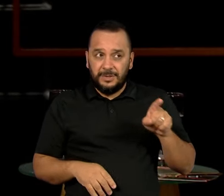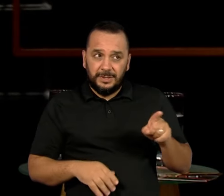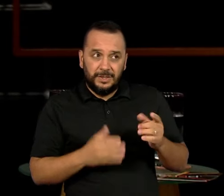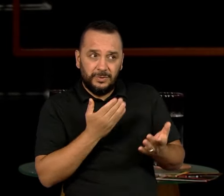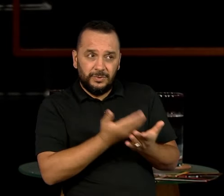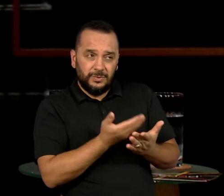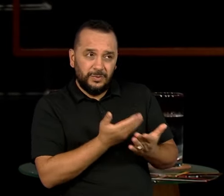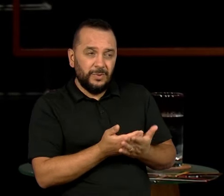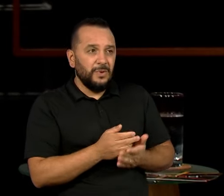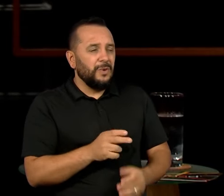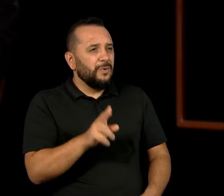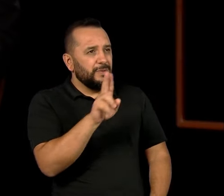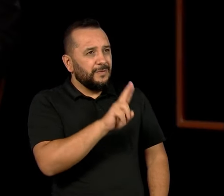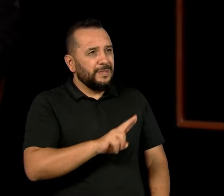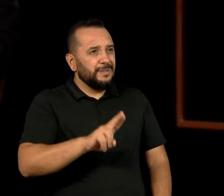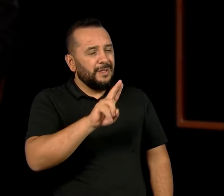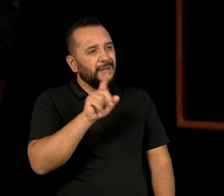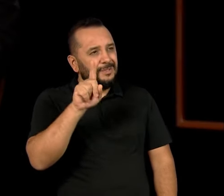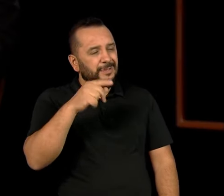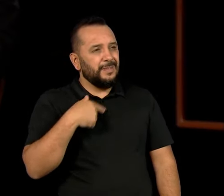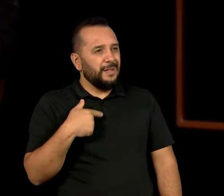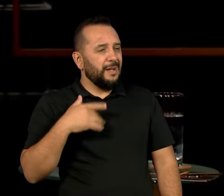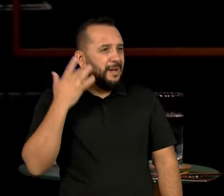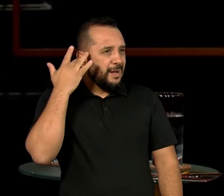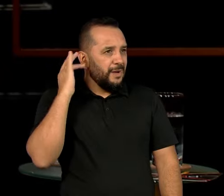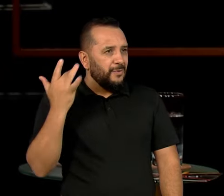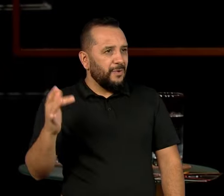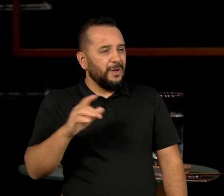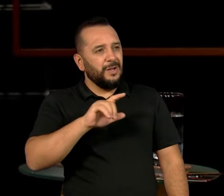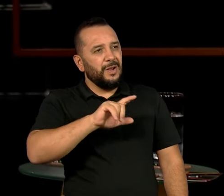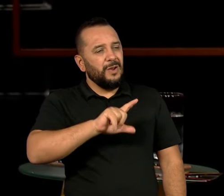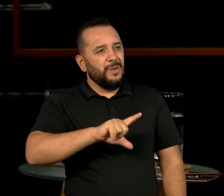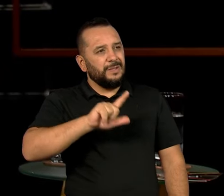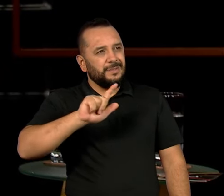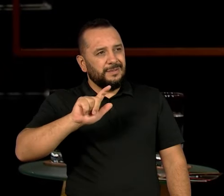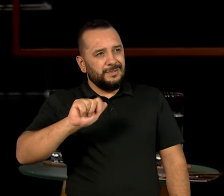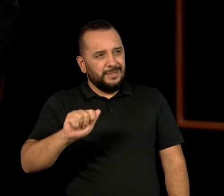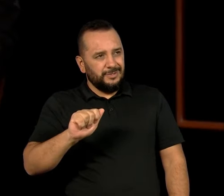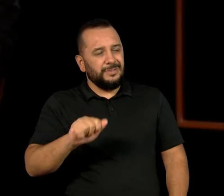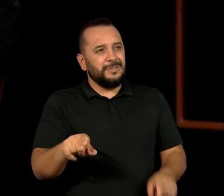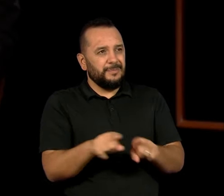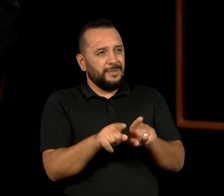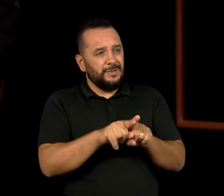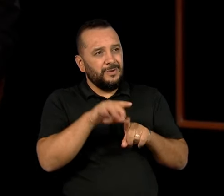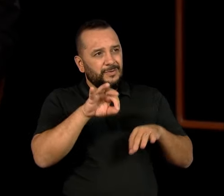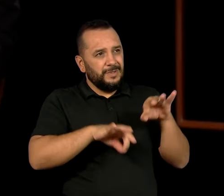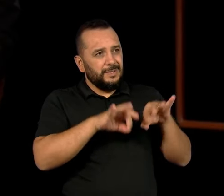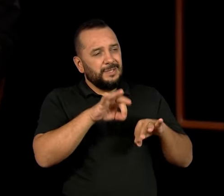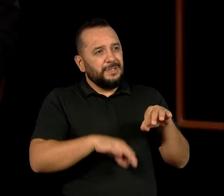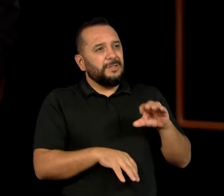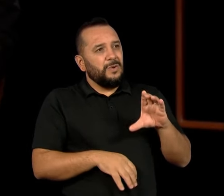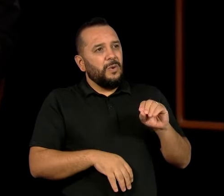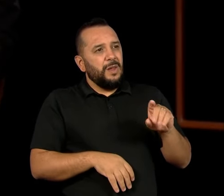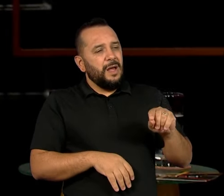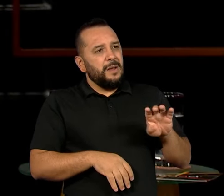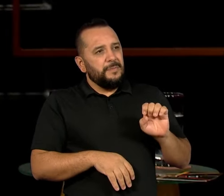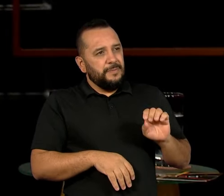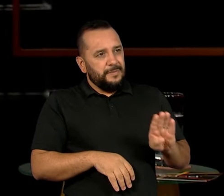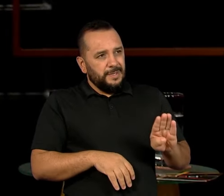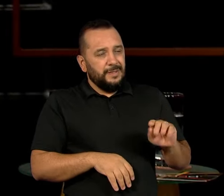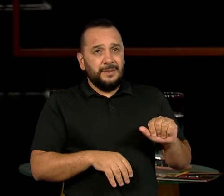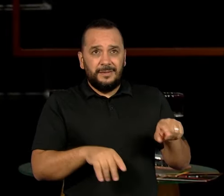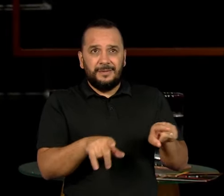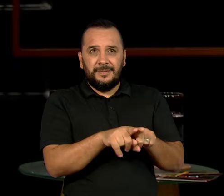Universidade de Califórnia, em Los Angeles, fez oficinas do Collab, é isso que chama? Do Sundance, que é a meca